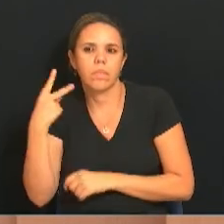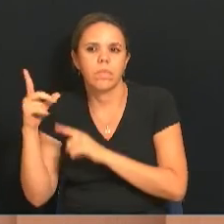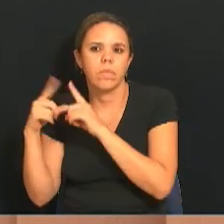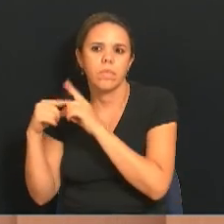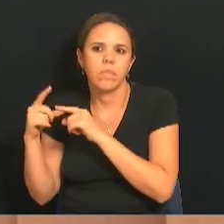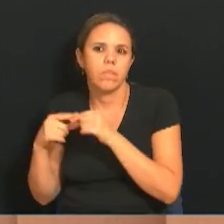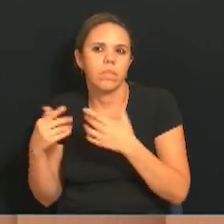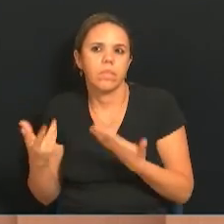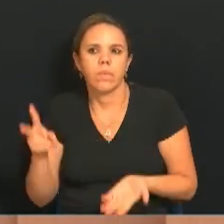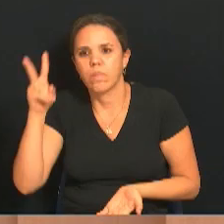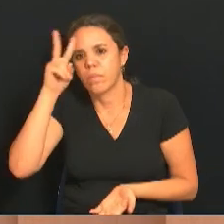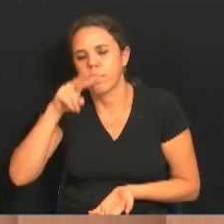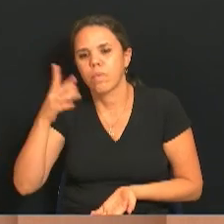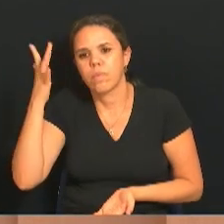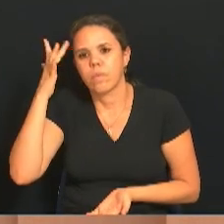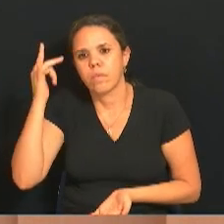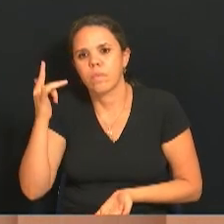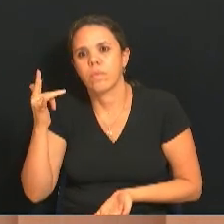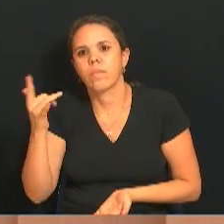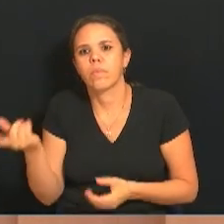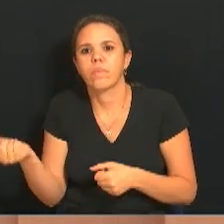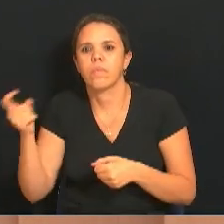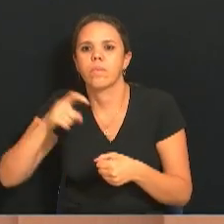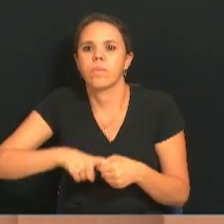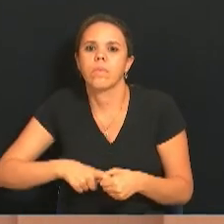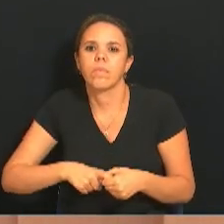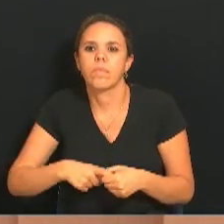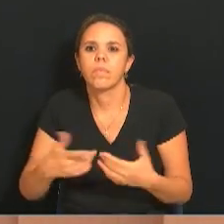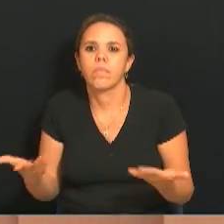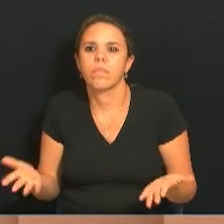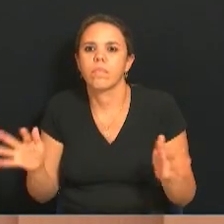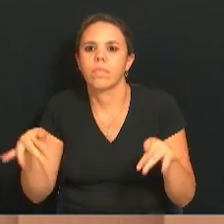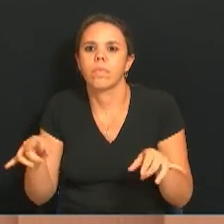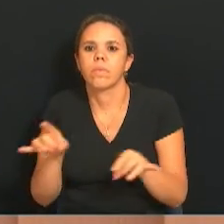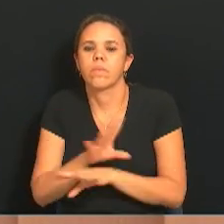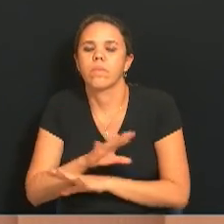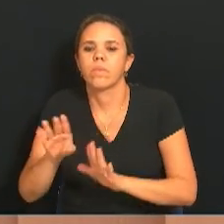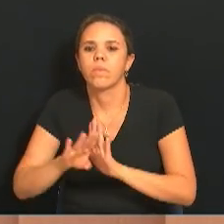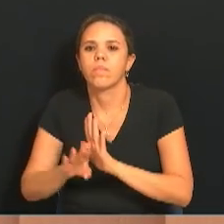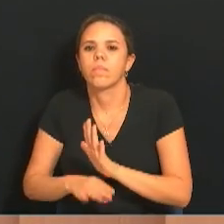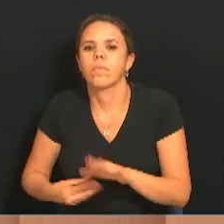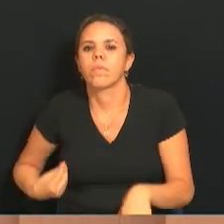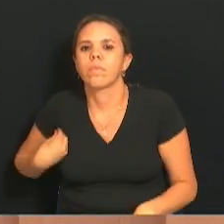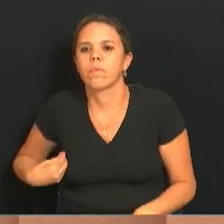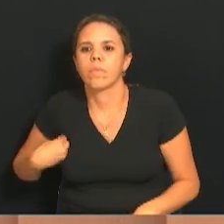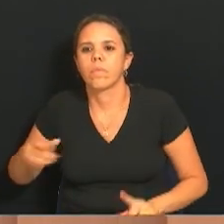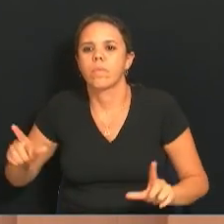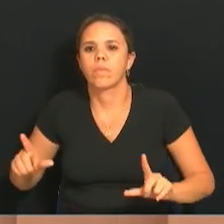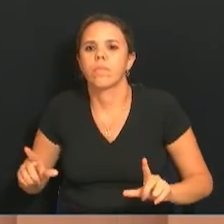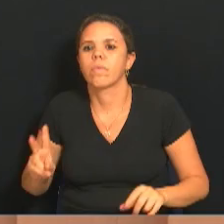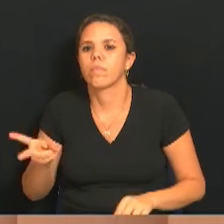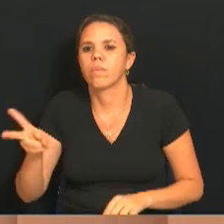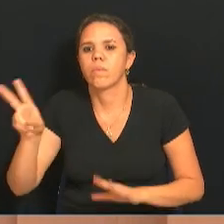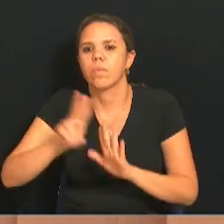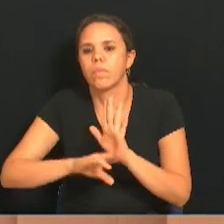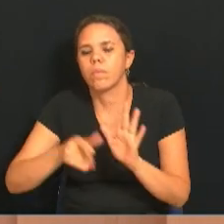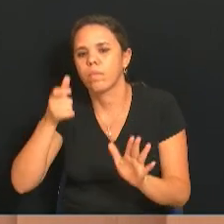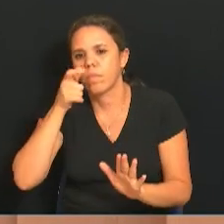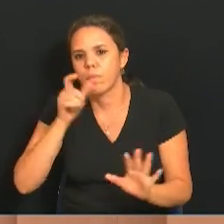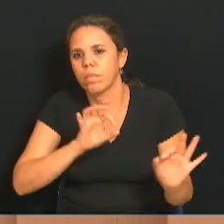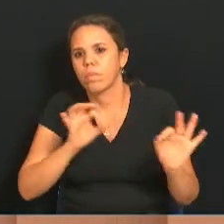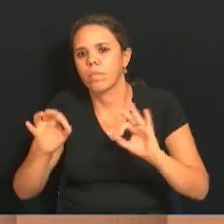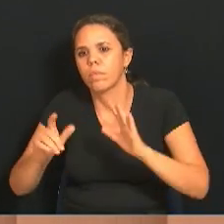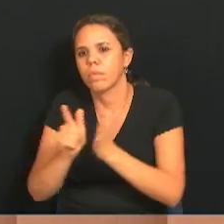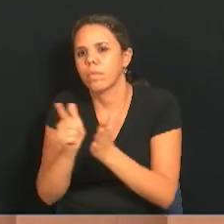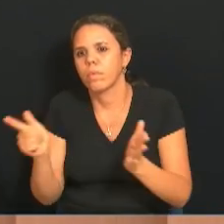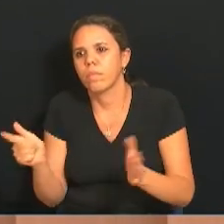Jaime. Lembrando que amanhã estamos de volta. Por hoje é só a nossa programação ao vivo na TV Câmara Campinas, mas amanhã temos o Câmara